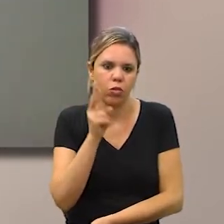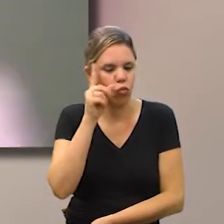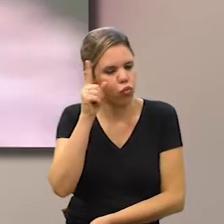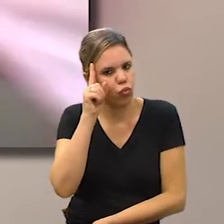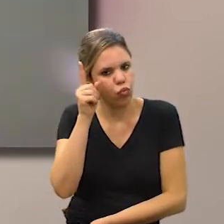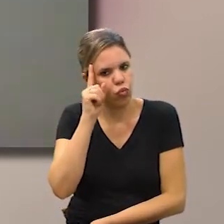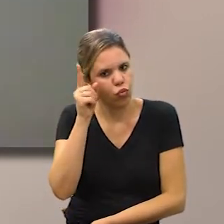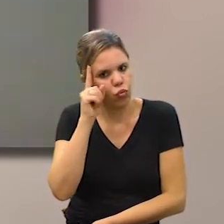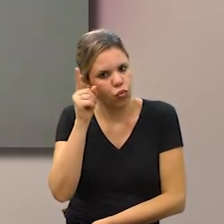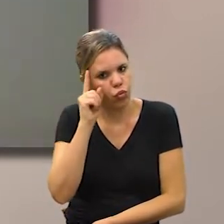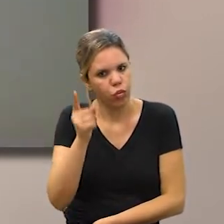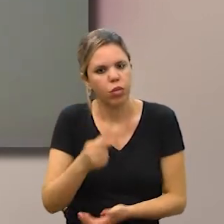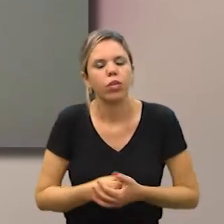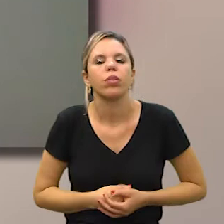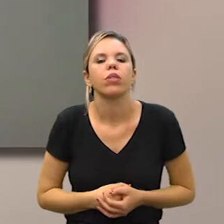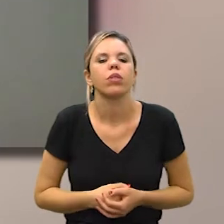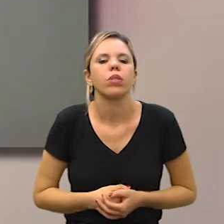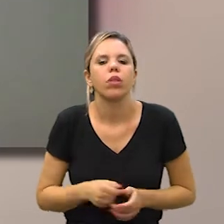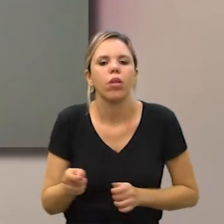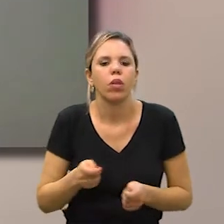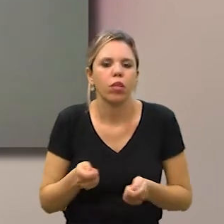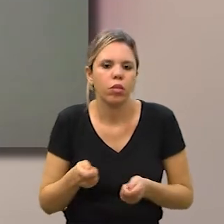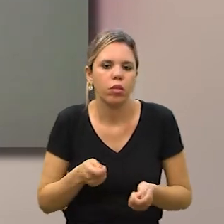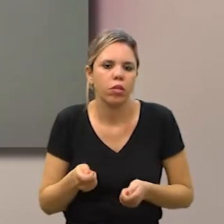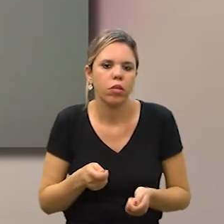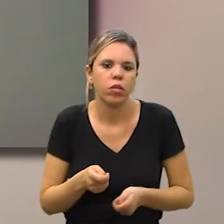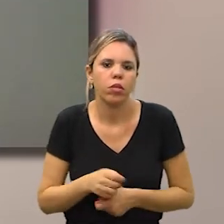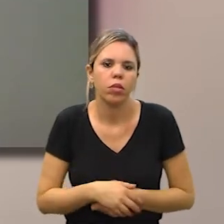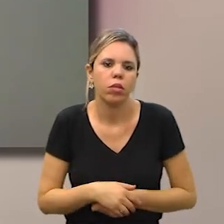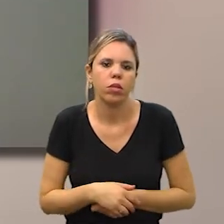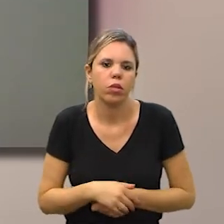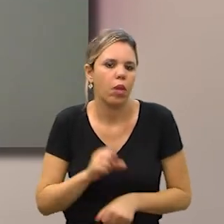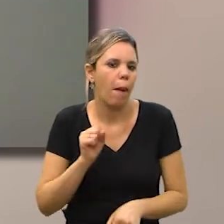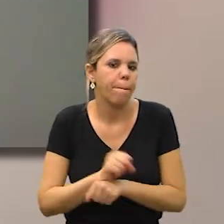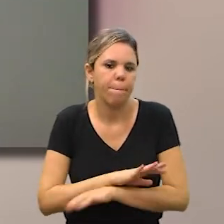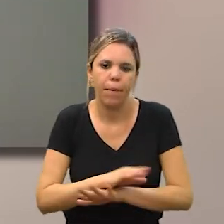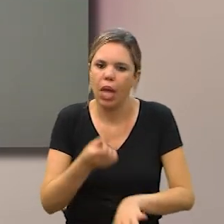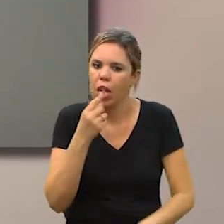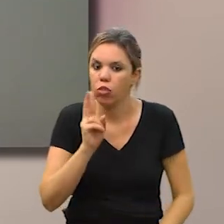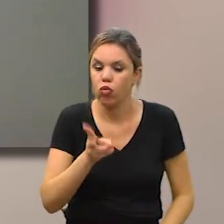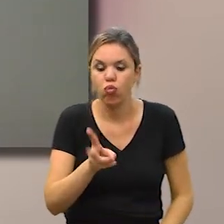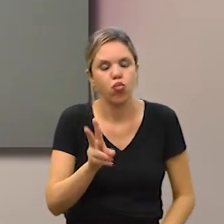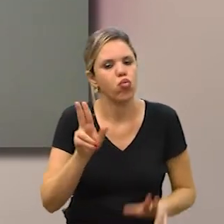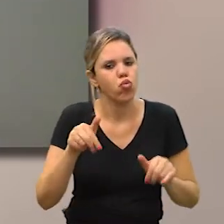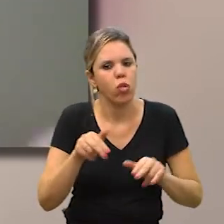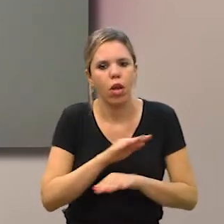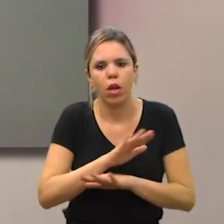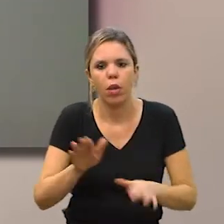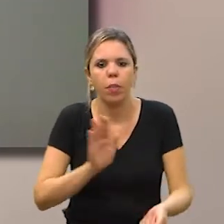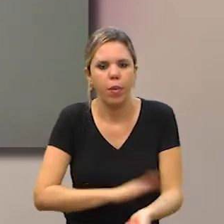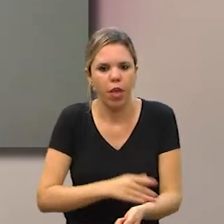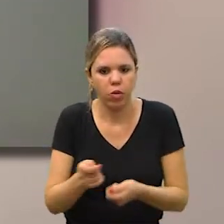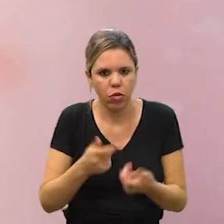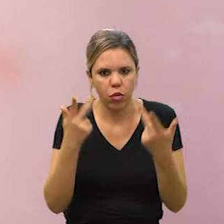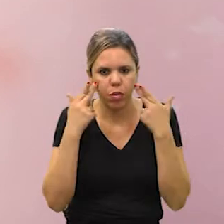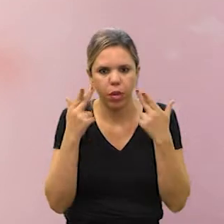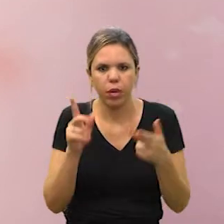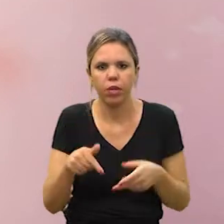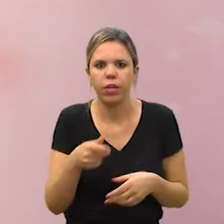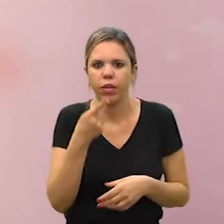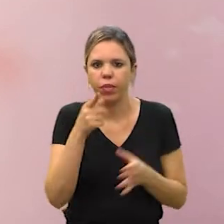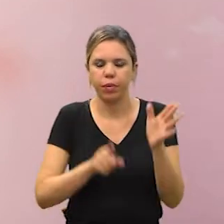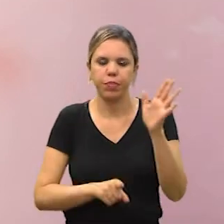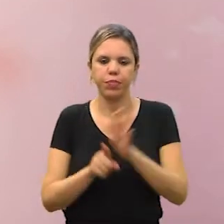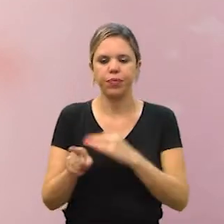todo dia de forma bem regular e não parar de tomar nunca mesmo que a pressão fica em normal